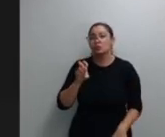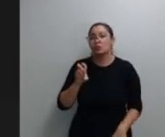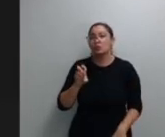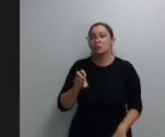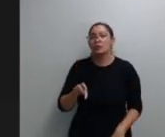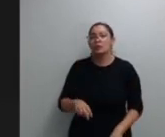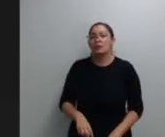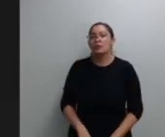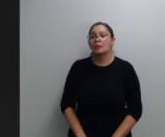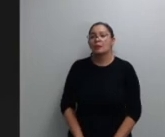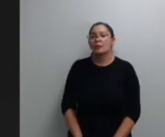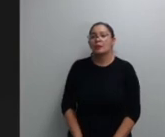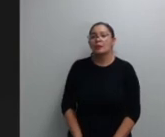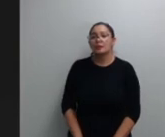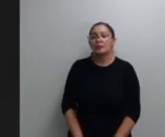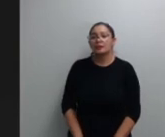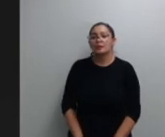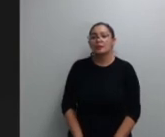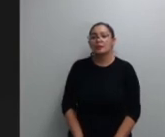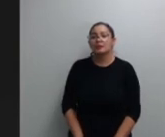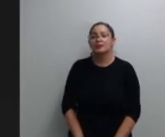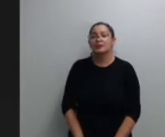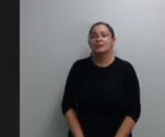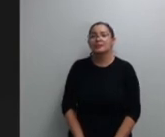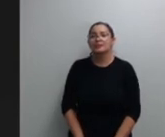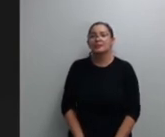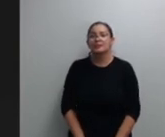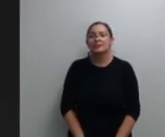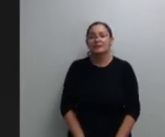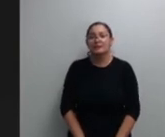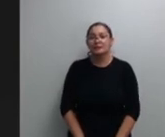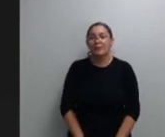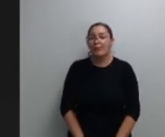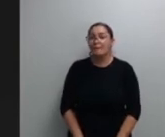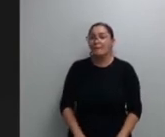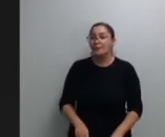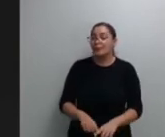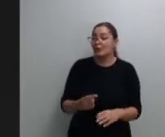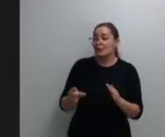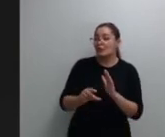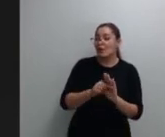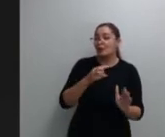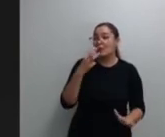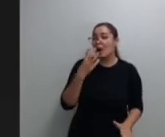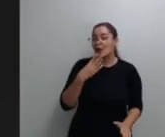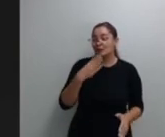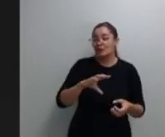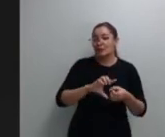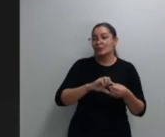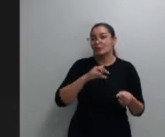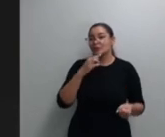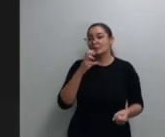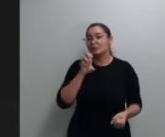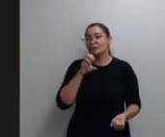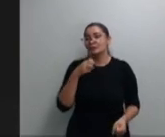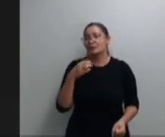realização da operação de concentração nos termos do parágrafo 4 do artigo 54 da lei 8884-94 a